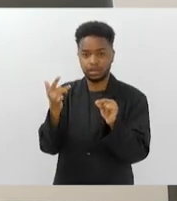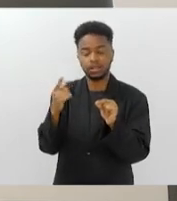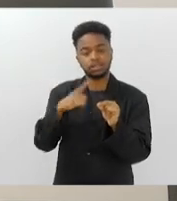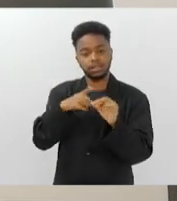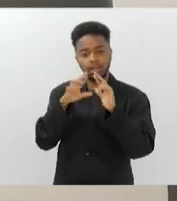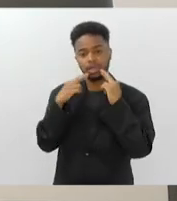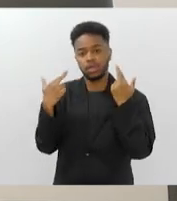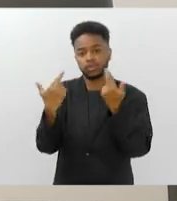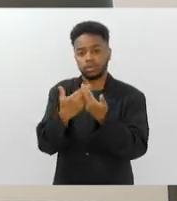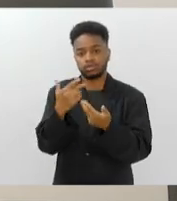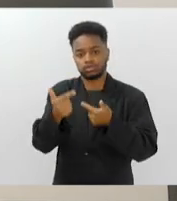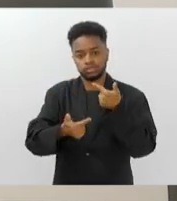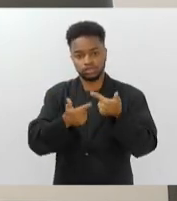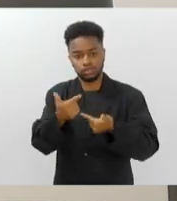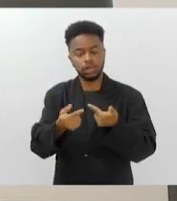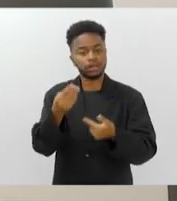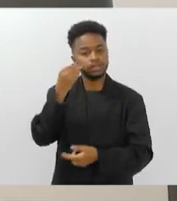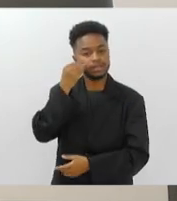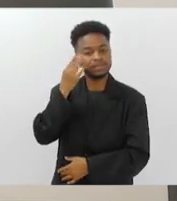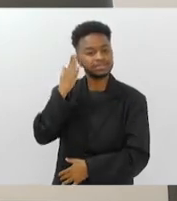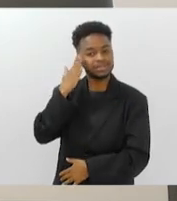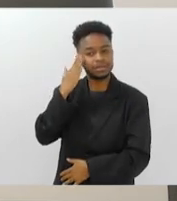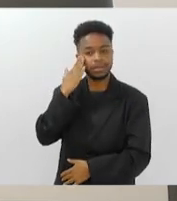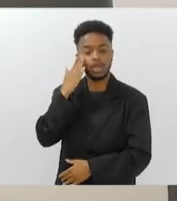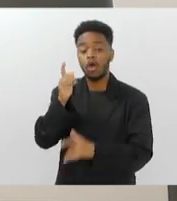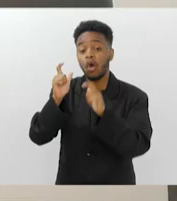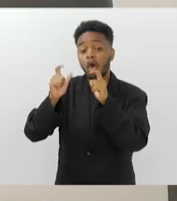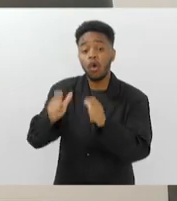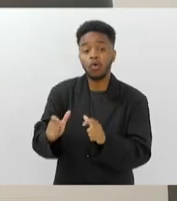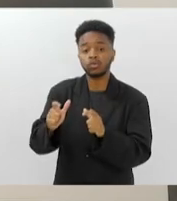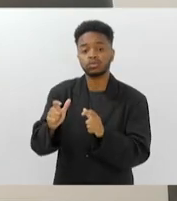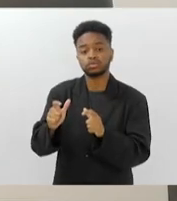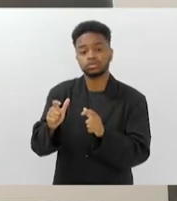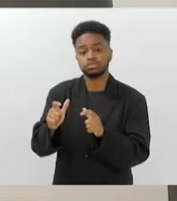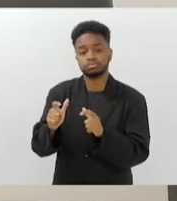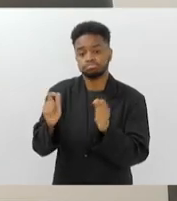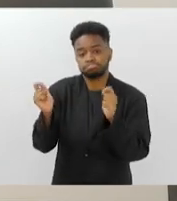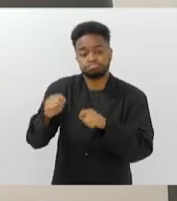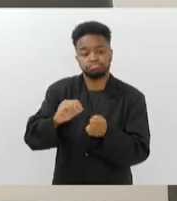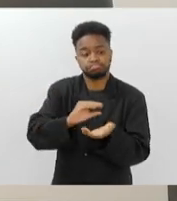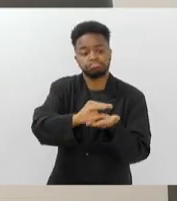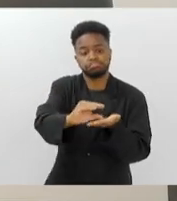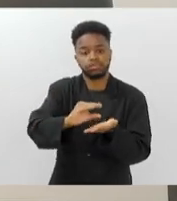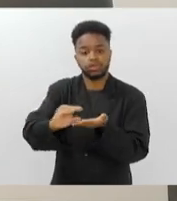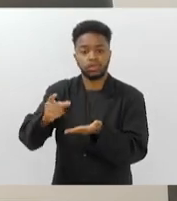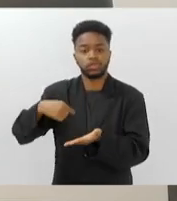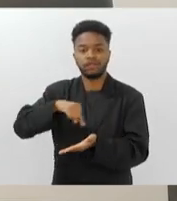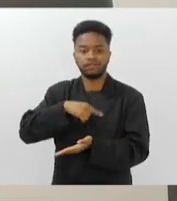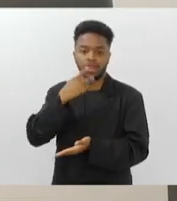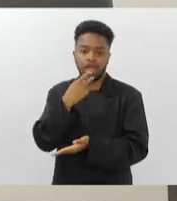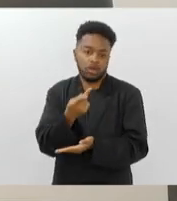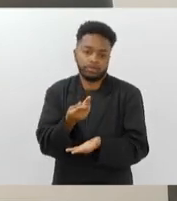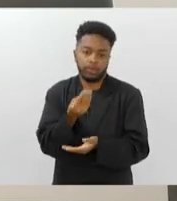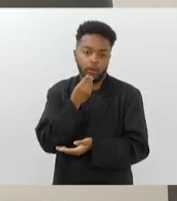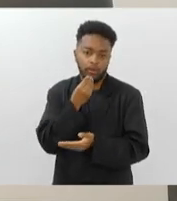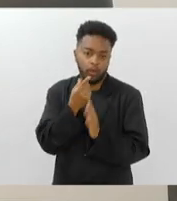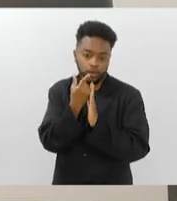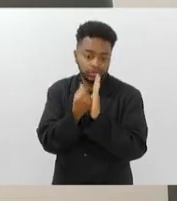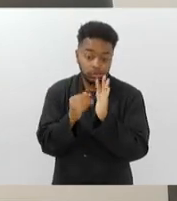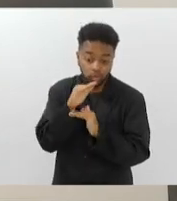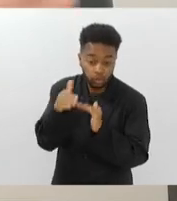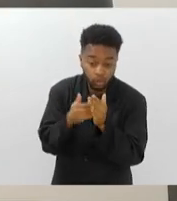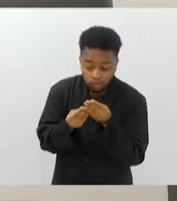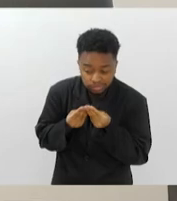reunião de trabalho pra gente saber aonde pode e a gente vai dizer não podemos dar todo nosso orçamento que a gente